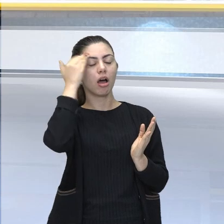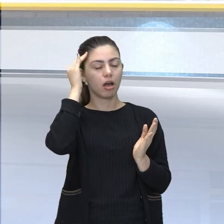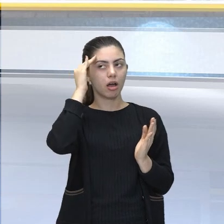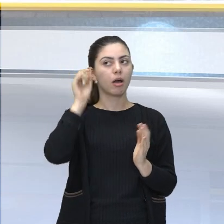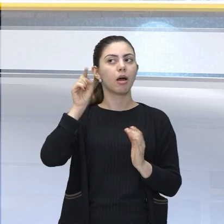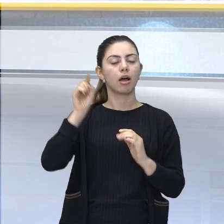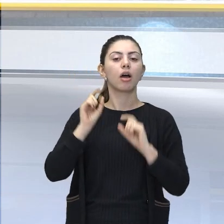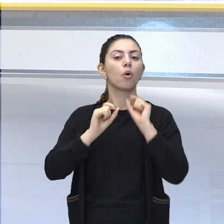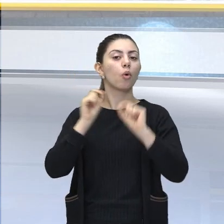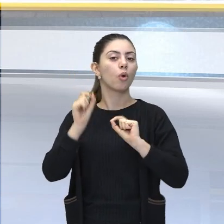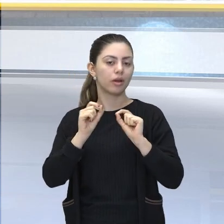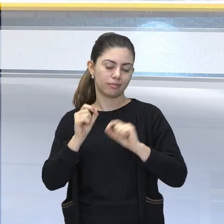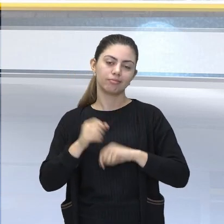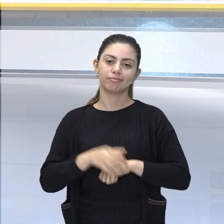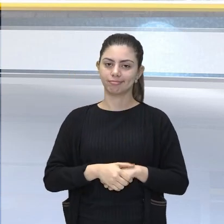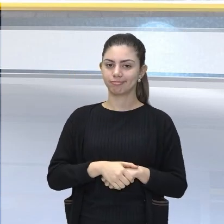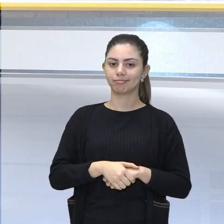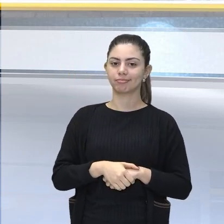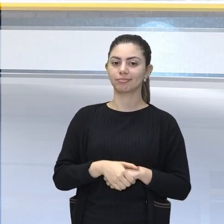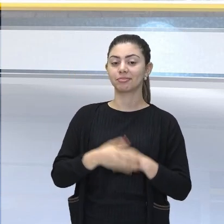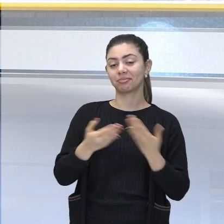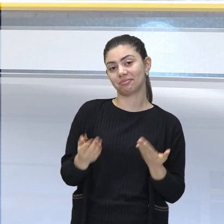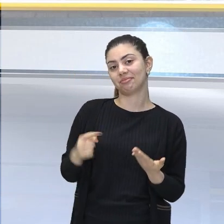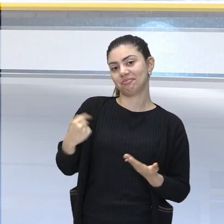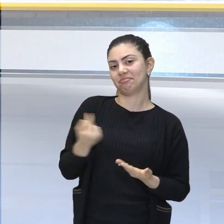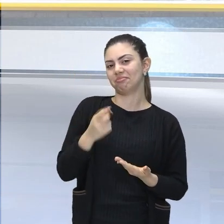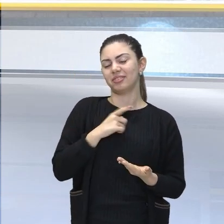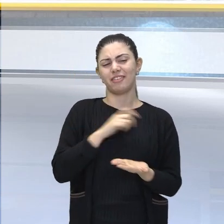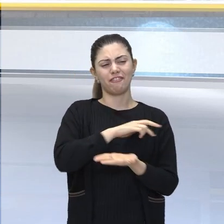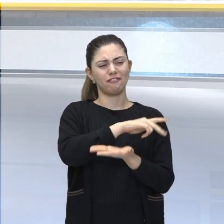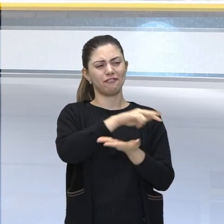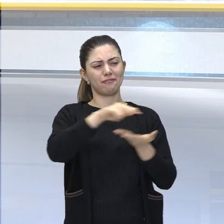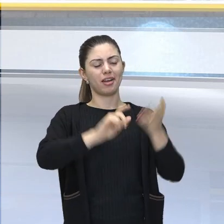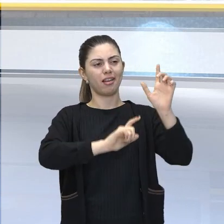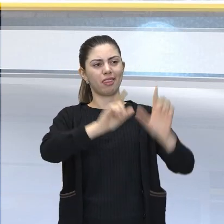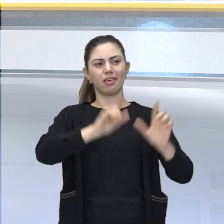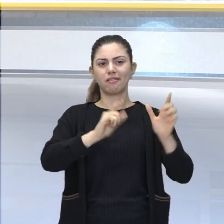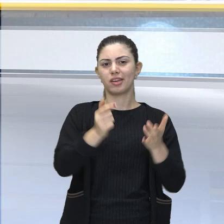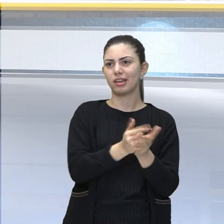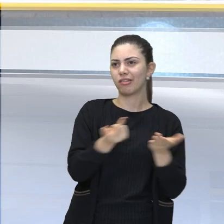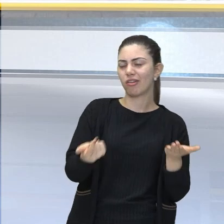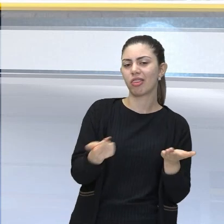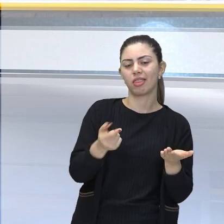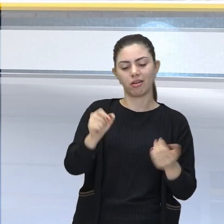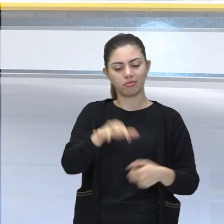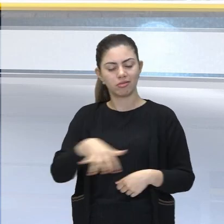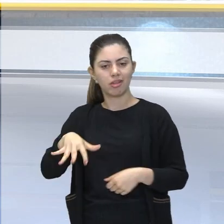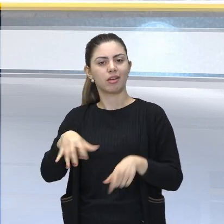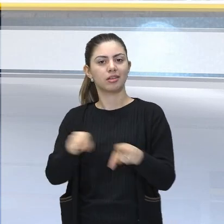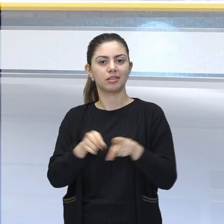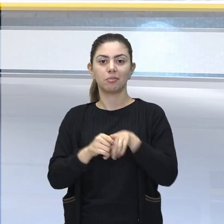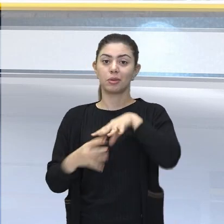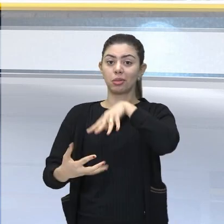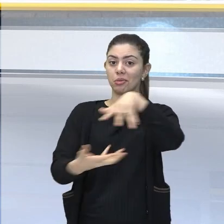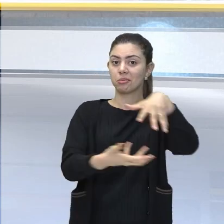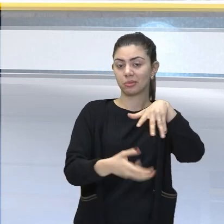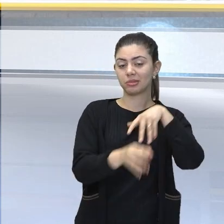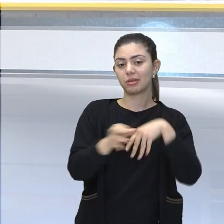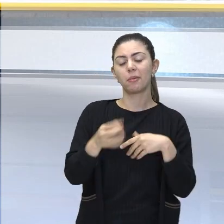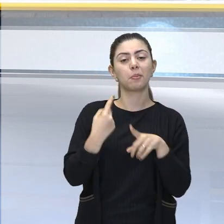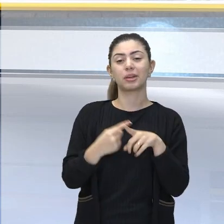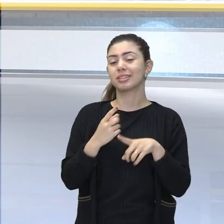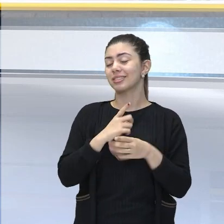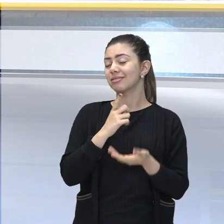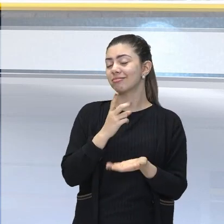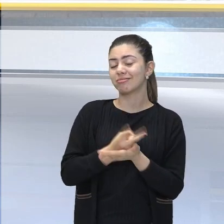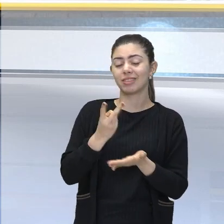mundo. Então, não é à toa que nós temos vários jornais, não é? Tanto locais quanto nacionais, né? Porque está sempre acontecendo